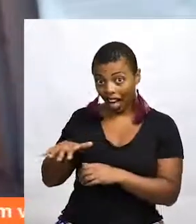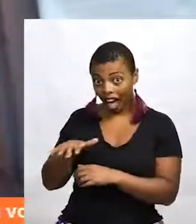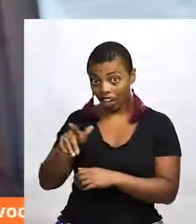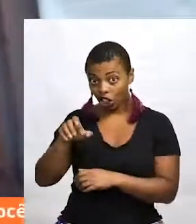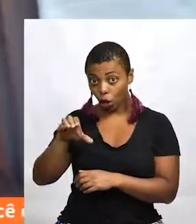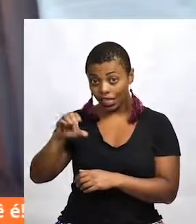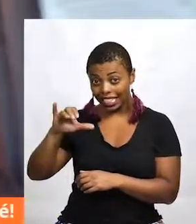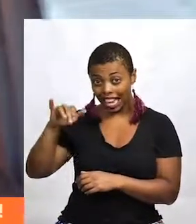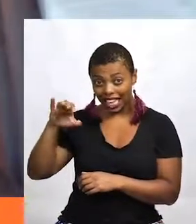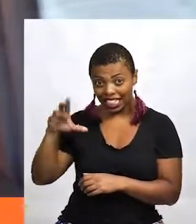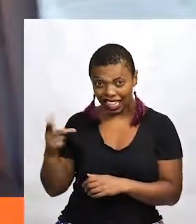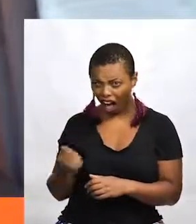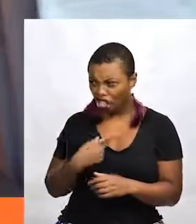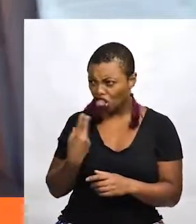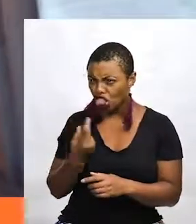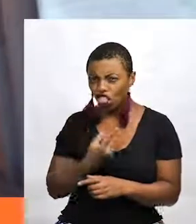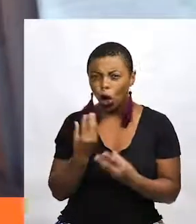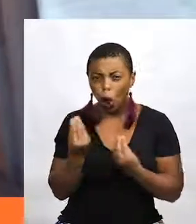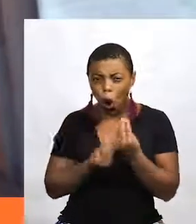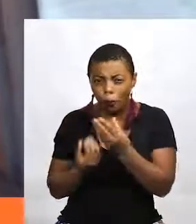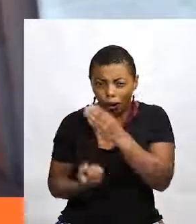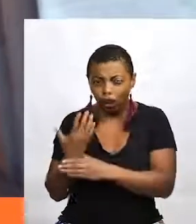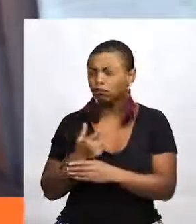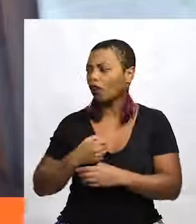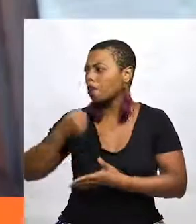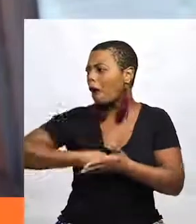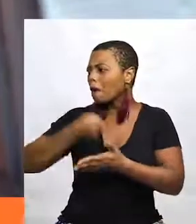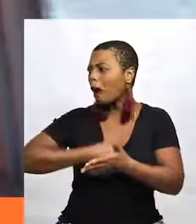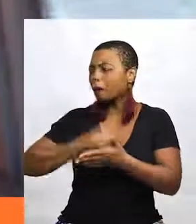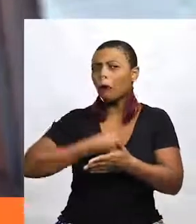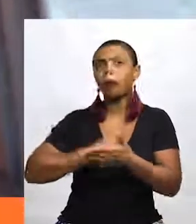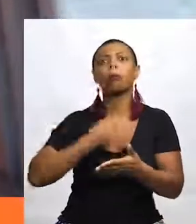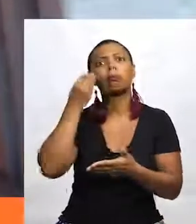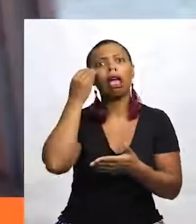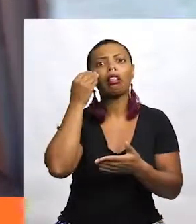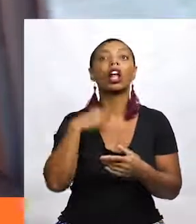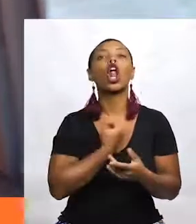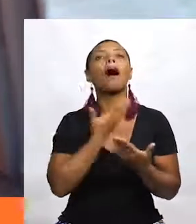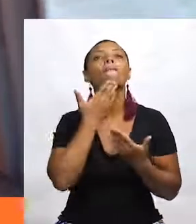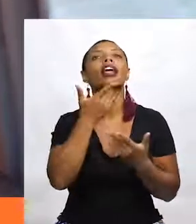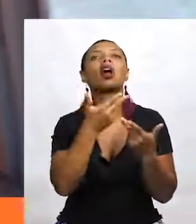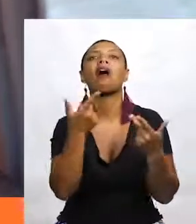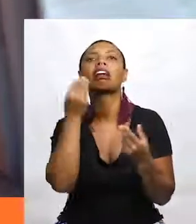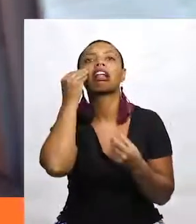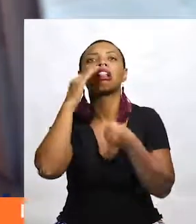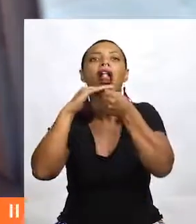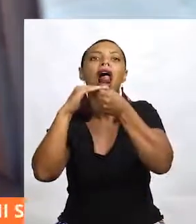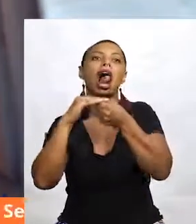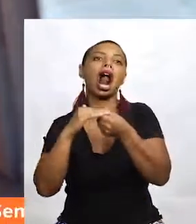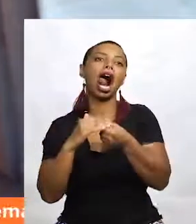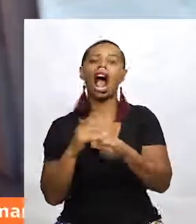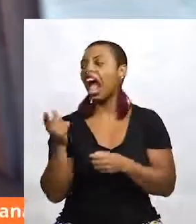fosse as reivindicações ou as reclamações não fossem minimizadas sob o argumento de que era uma percepção pessoal e não